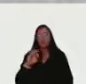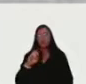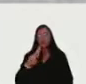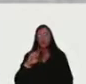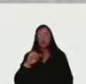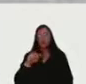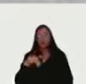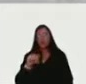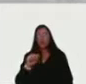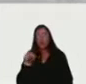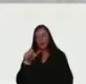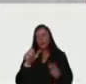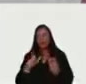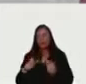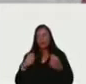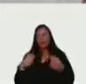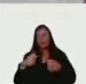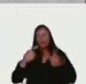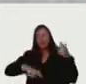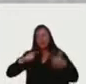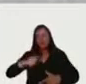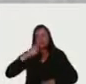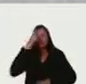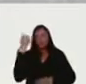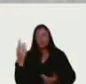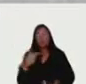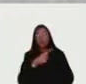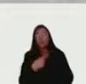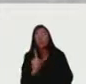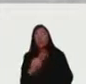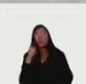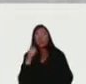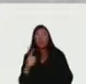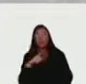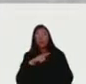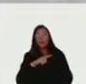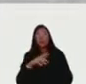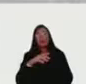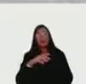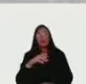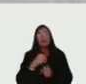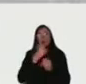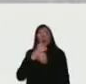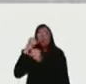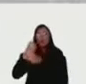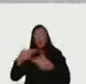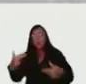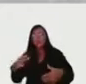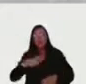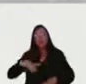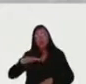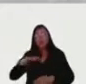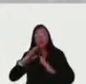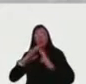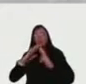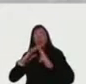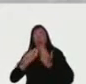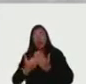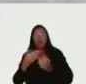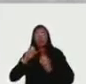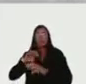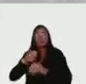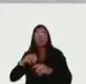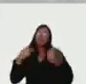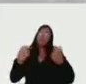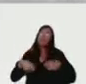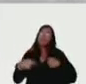a gente vai vendo os equipamentos de educação crescendo e a gente vai se preocupando, né, em ter qualidade de pessoas para trabalharem.